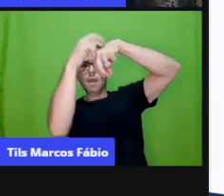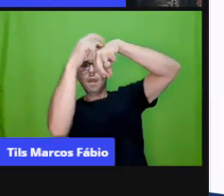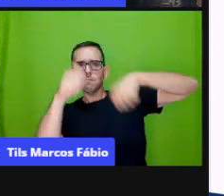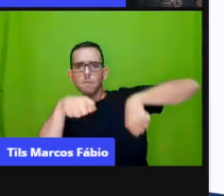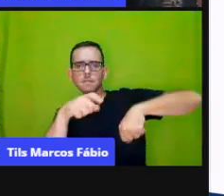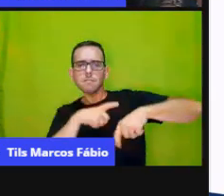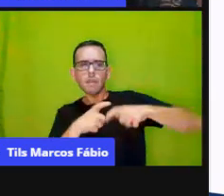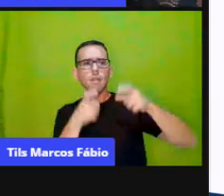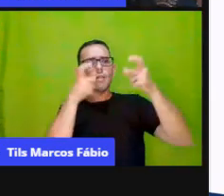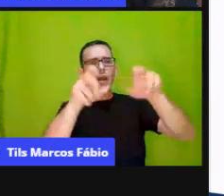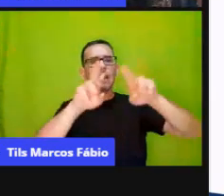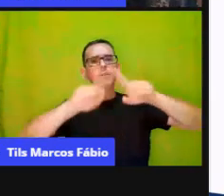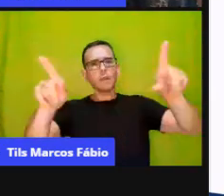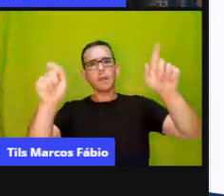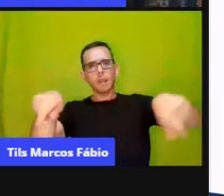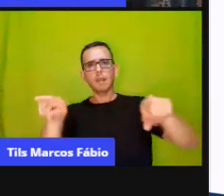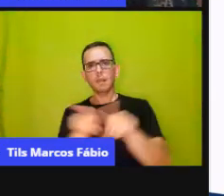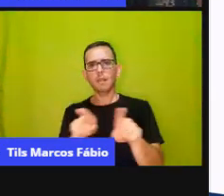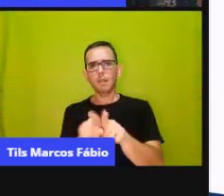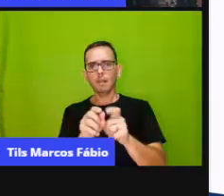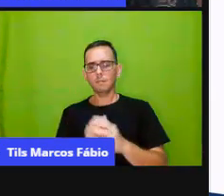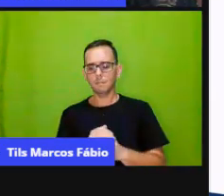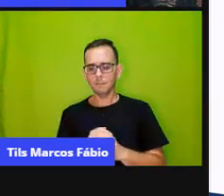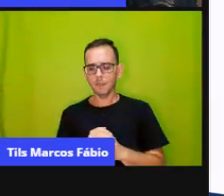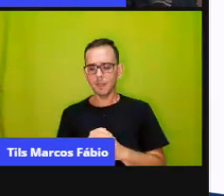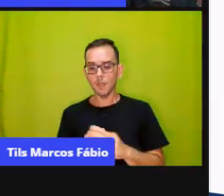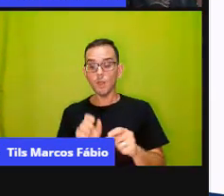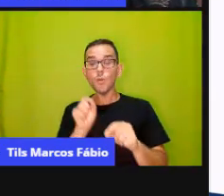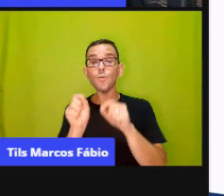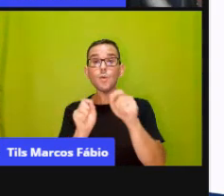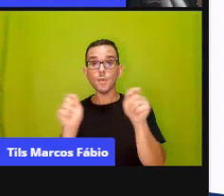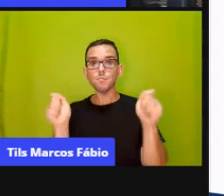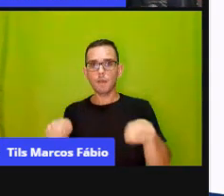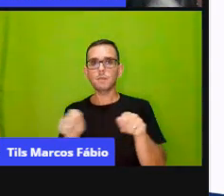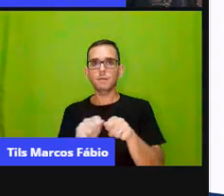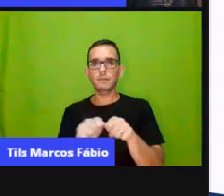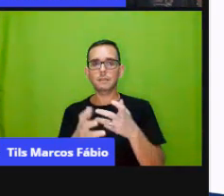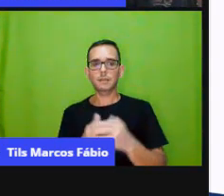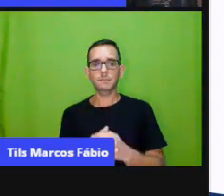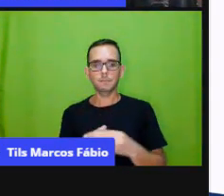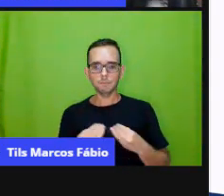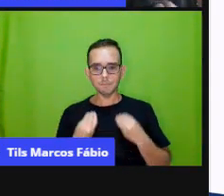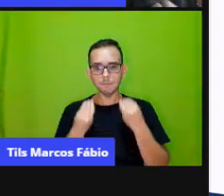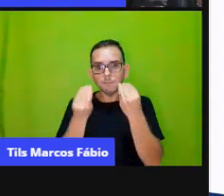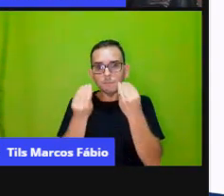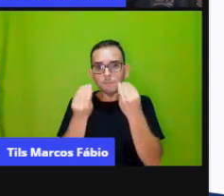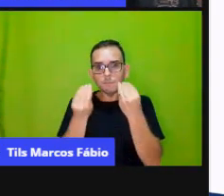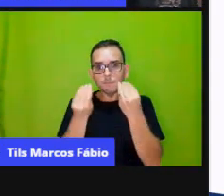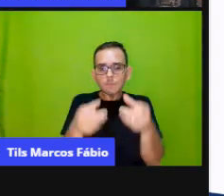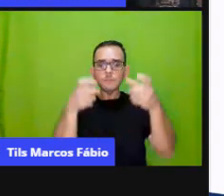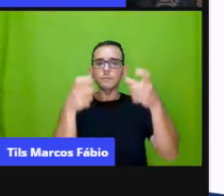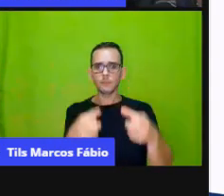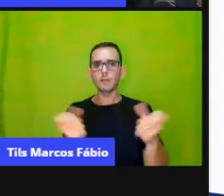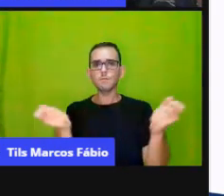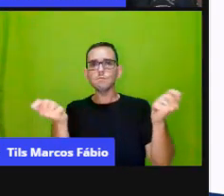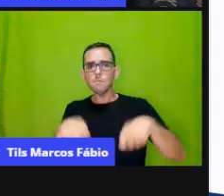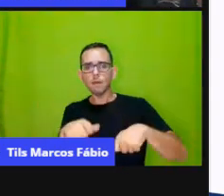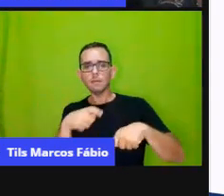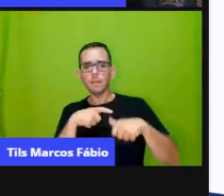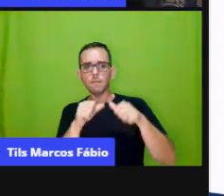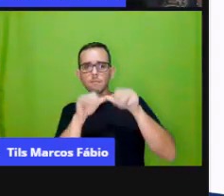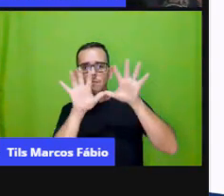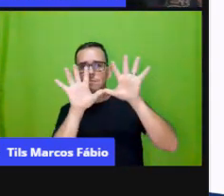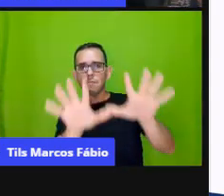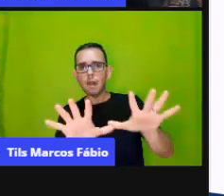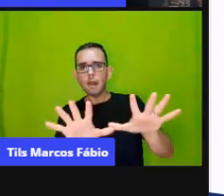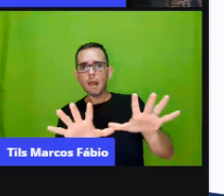ambientes diferentes. Então, o que a gente precisa fazer? Disponibilizar locais que o gato possa ficar